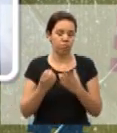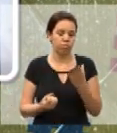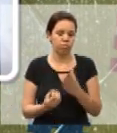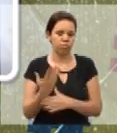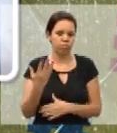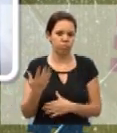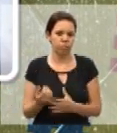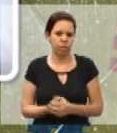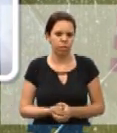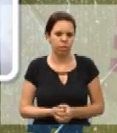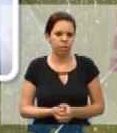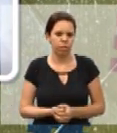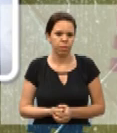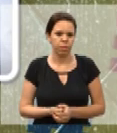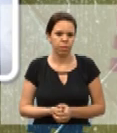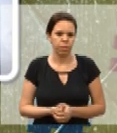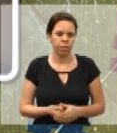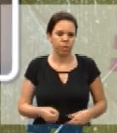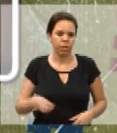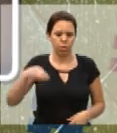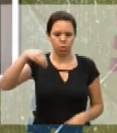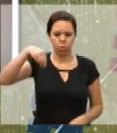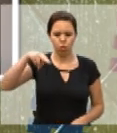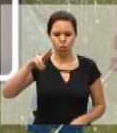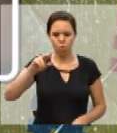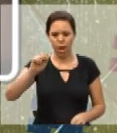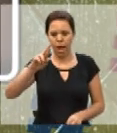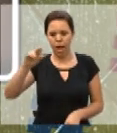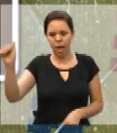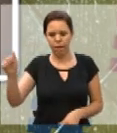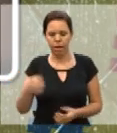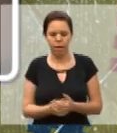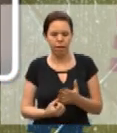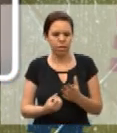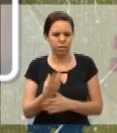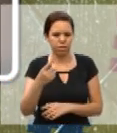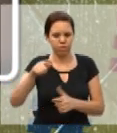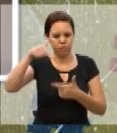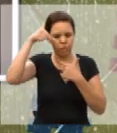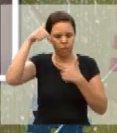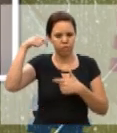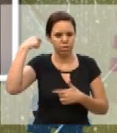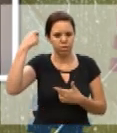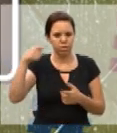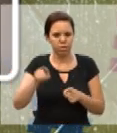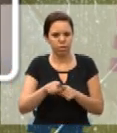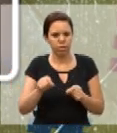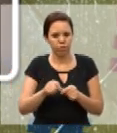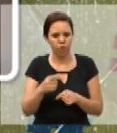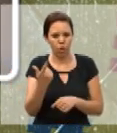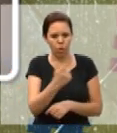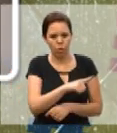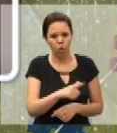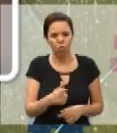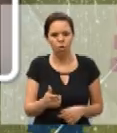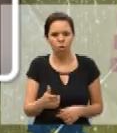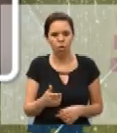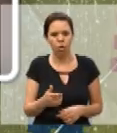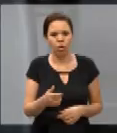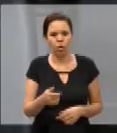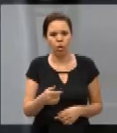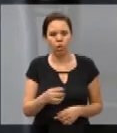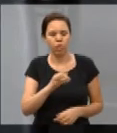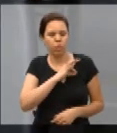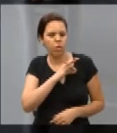vem a Moara, que faz um personagem já com uma outra detetive. Ela